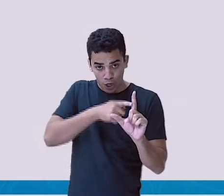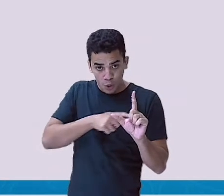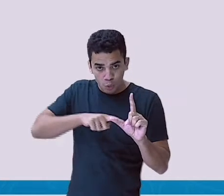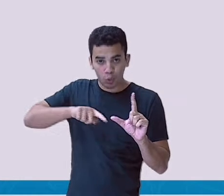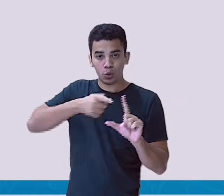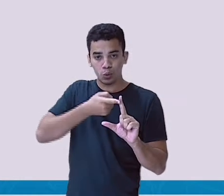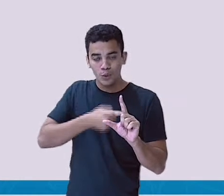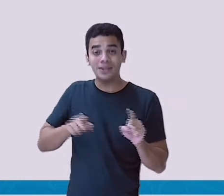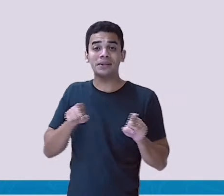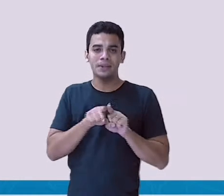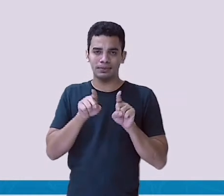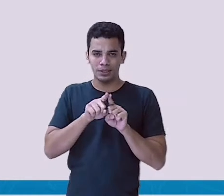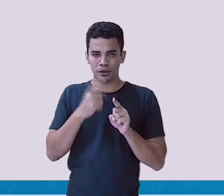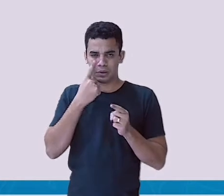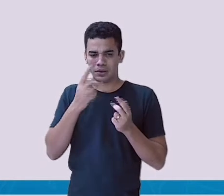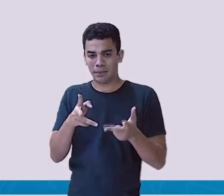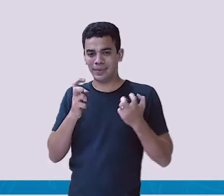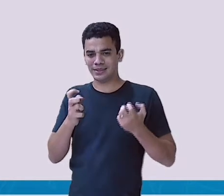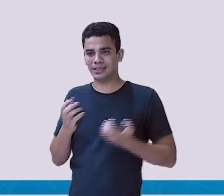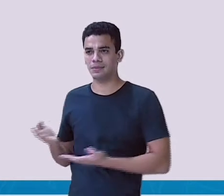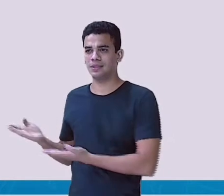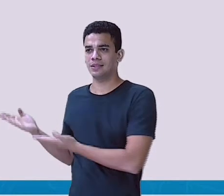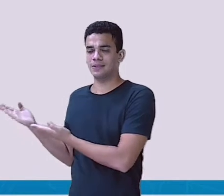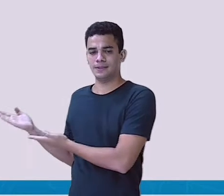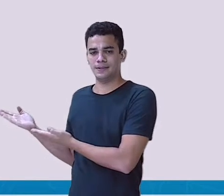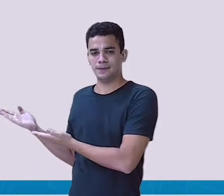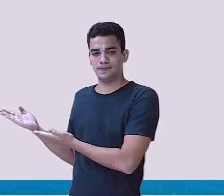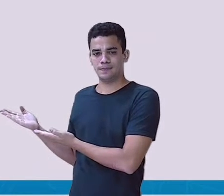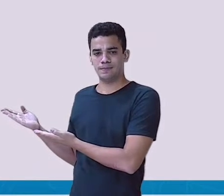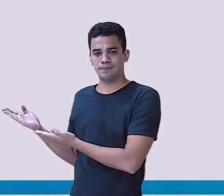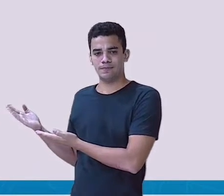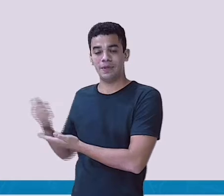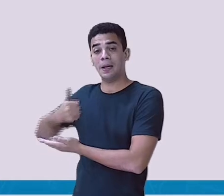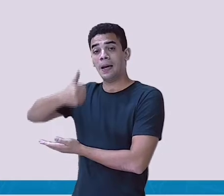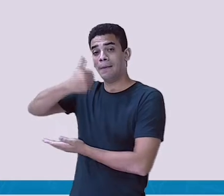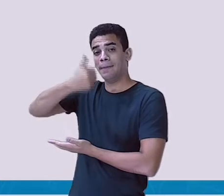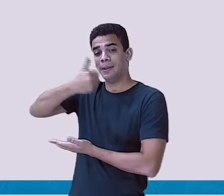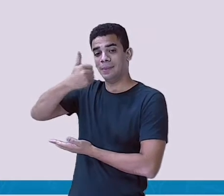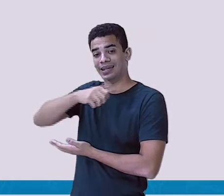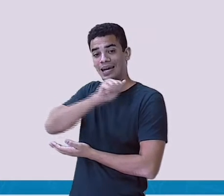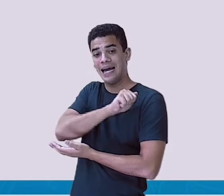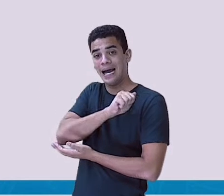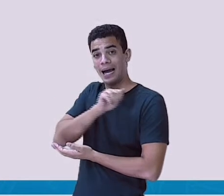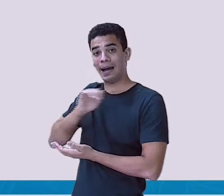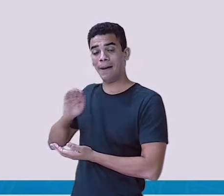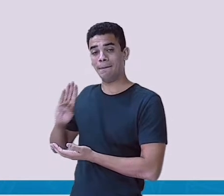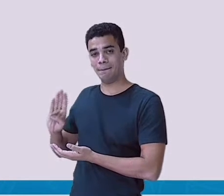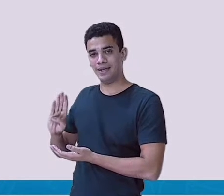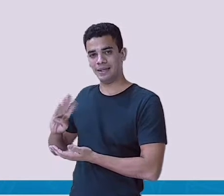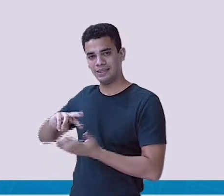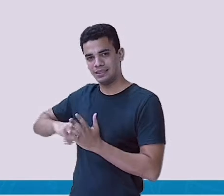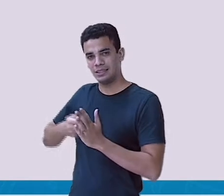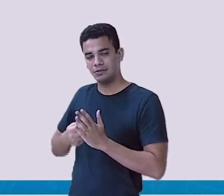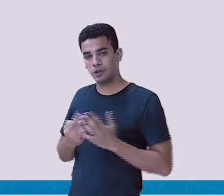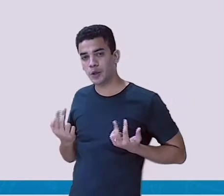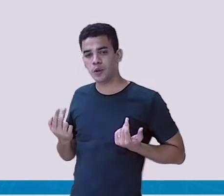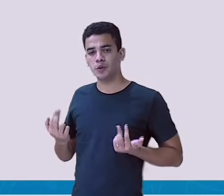exemplo aqui, ó. Eu tenho esta figura aqui que tem o lado AB, é congruente ao lado